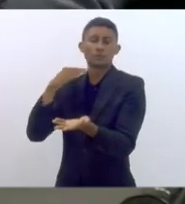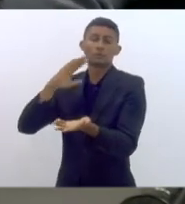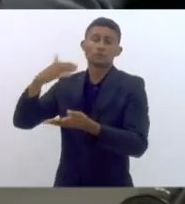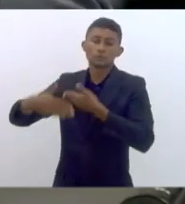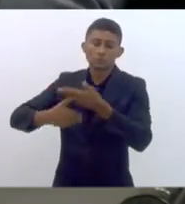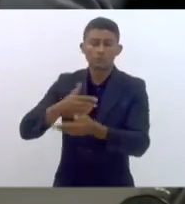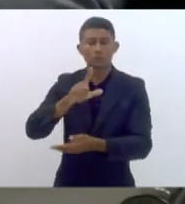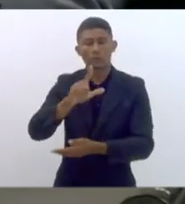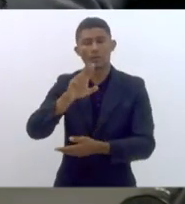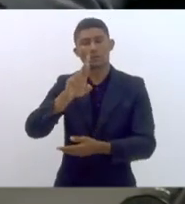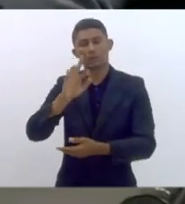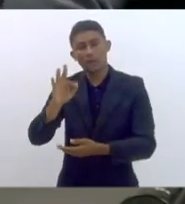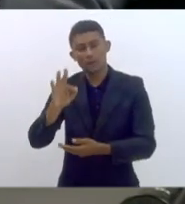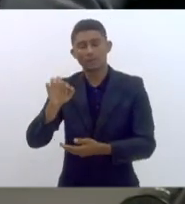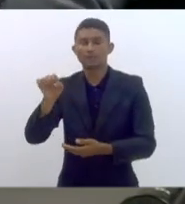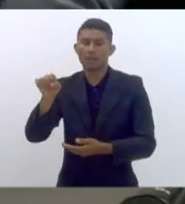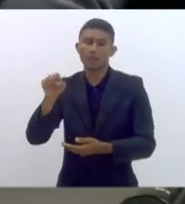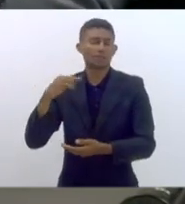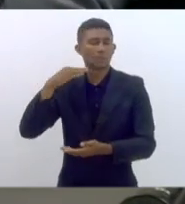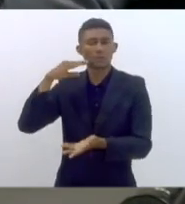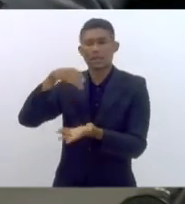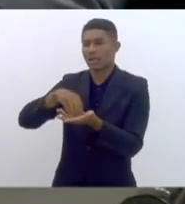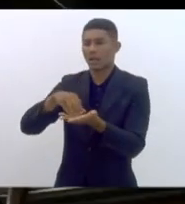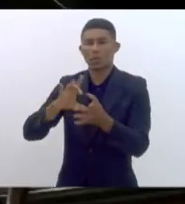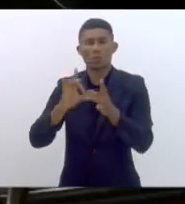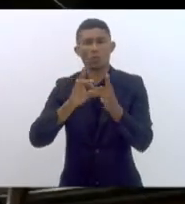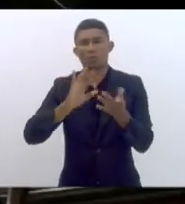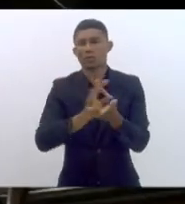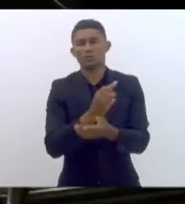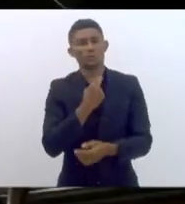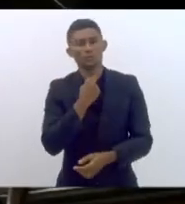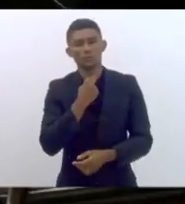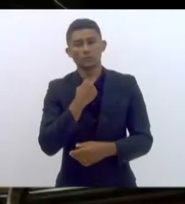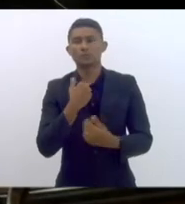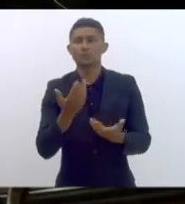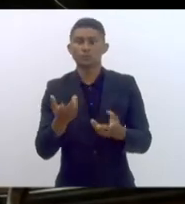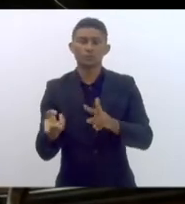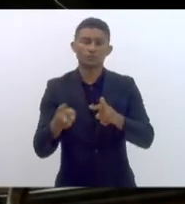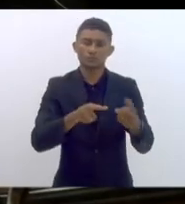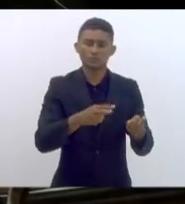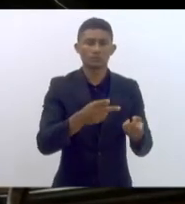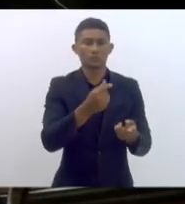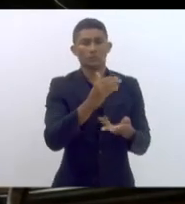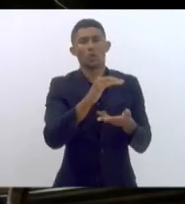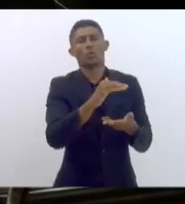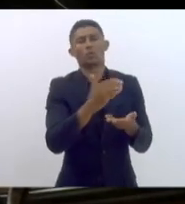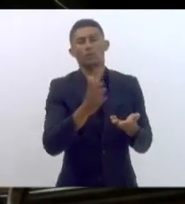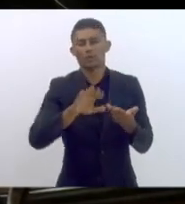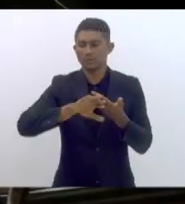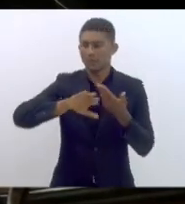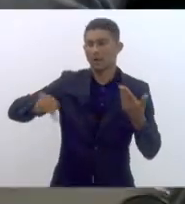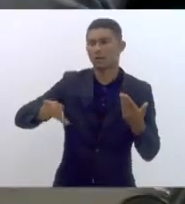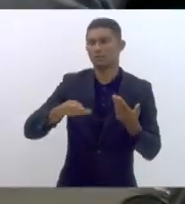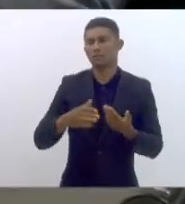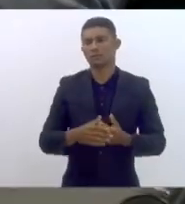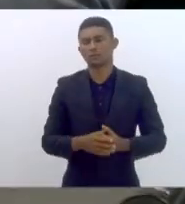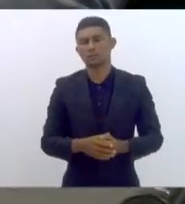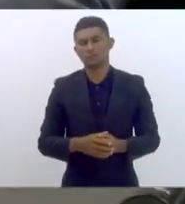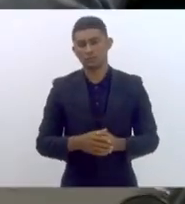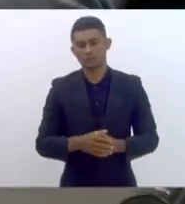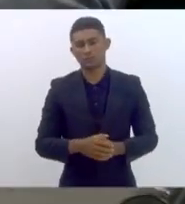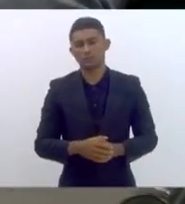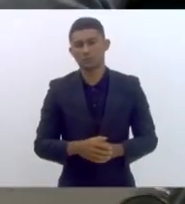mais contrato e foi repassado para o Tesouro Nacional. Tá? Mas é um contrato em separado. Tá? Olha